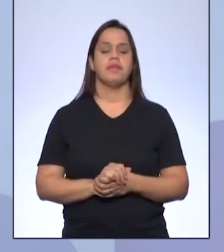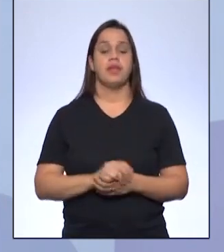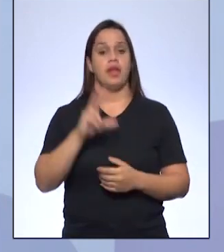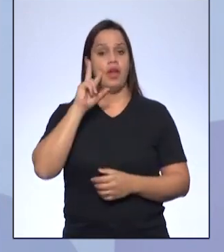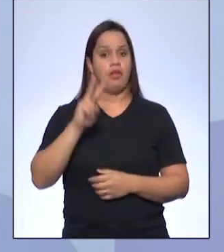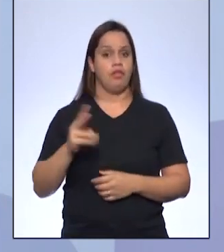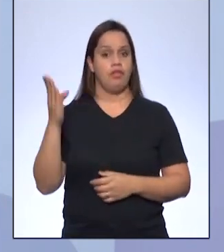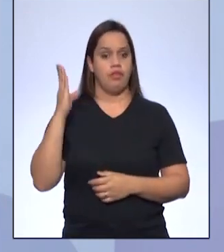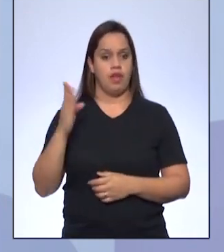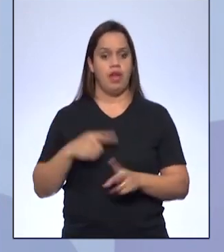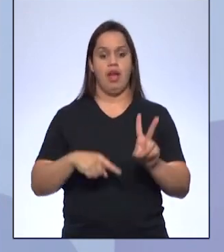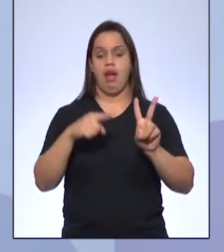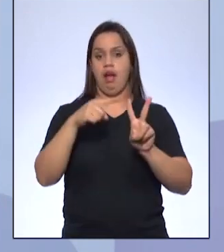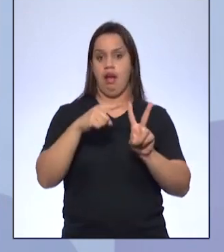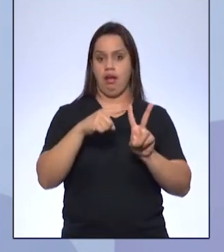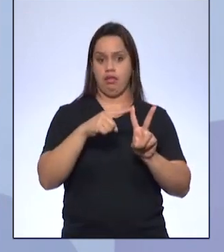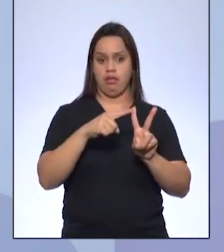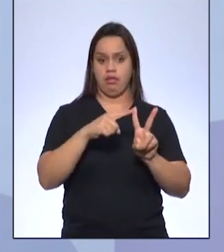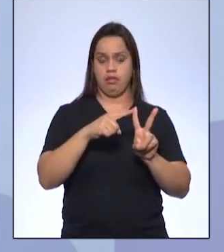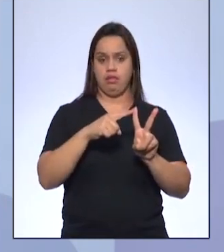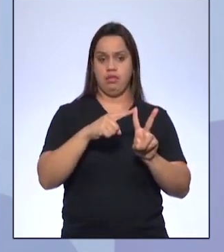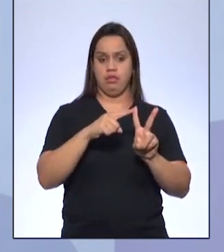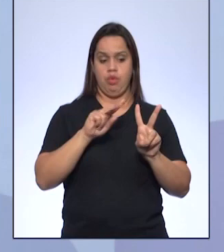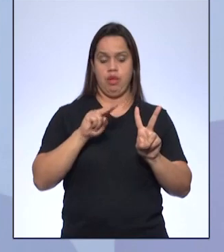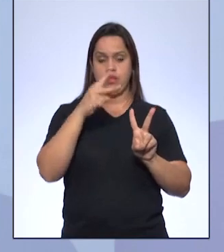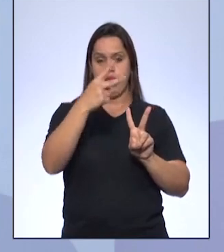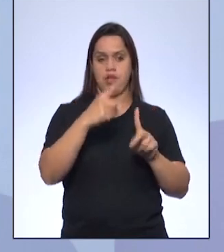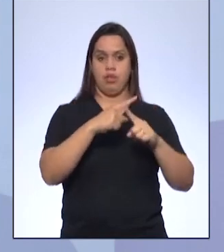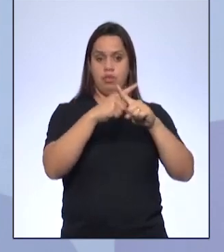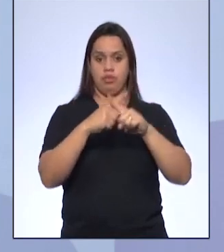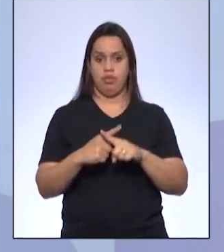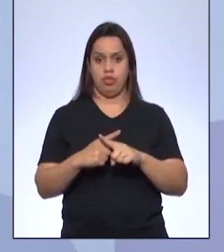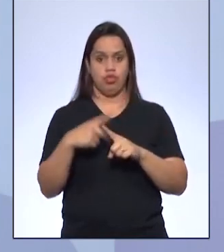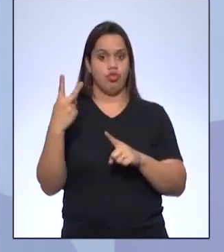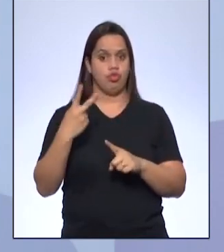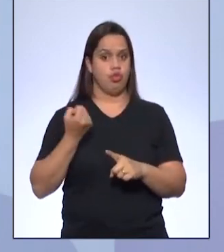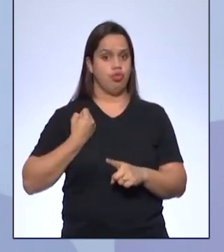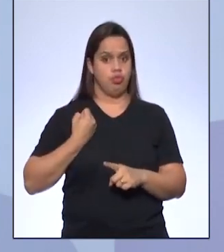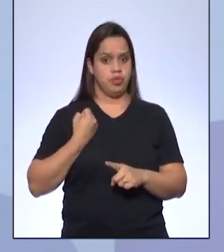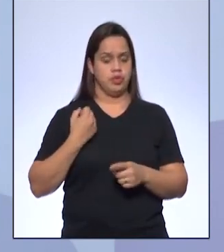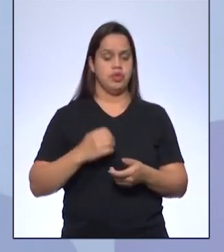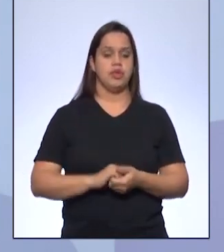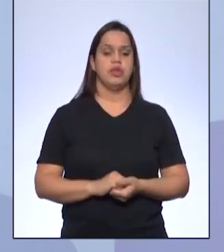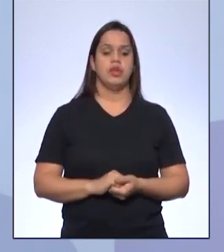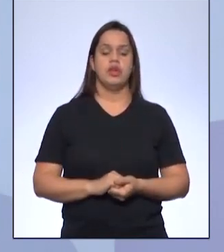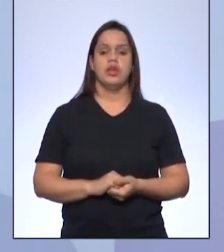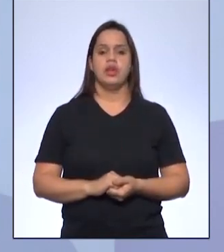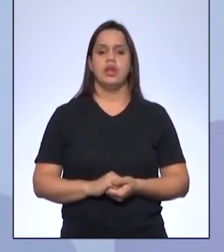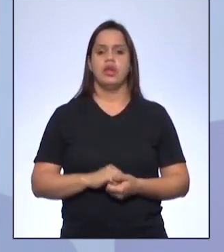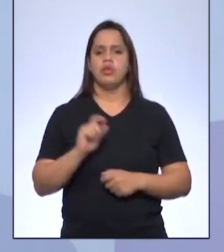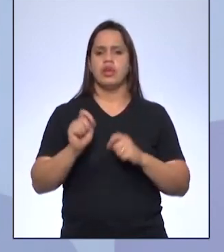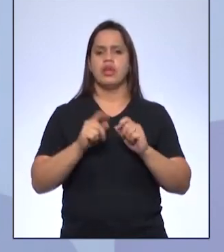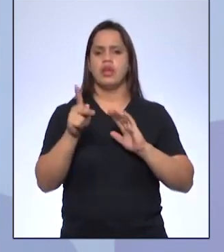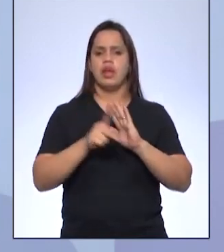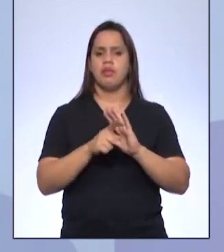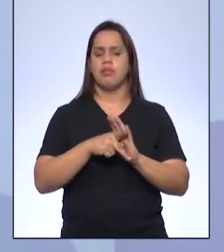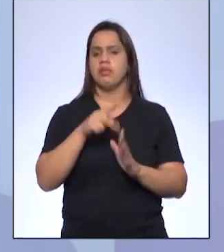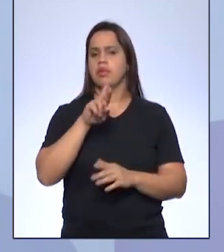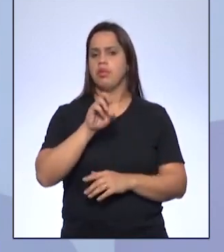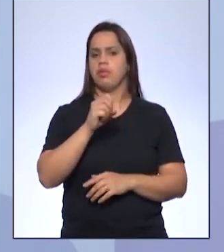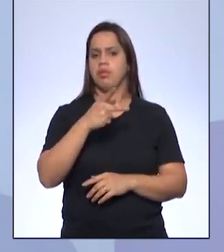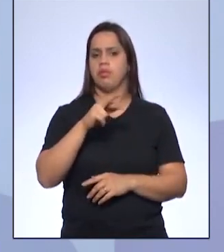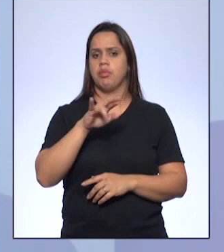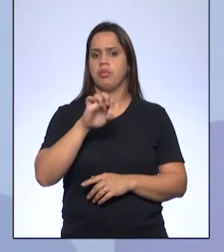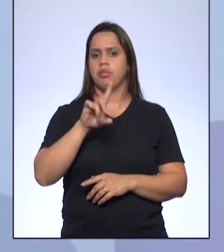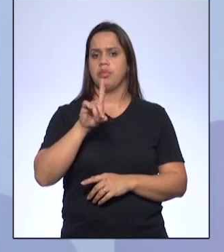é a raiz quadrada de uma multiplicação de 2 elementos. O que a propriedade diz?